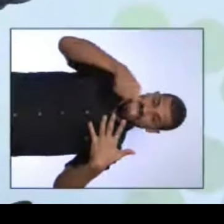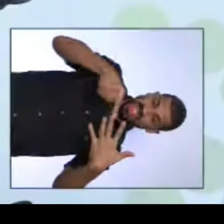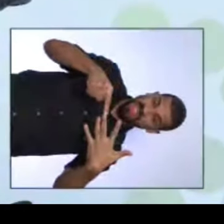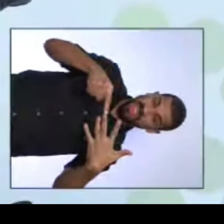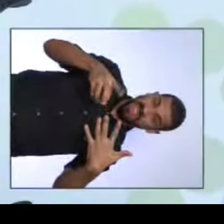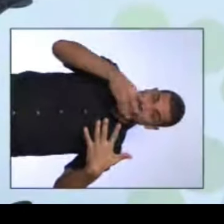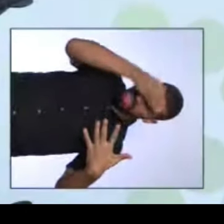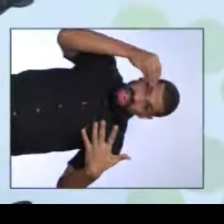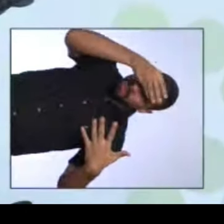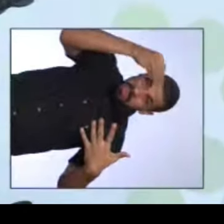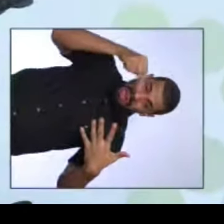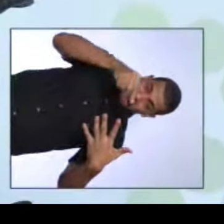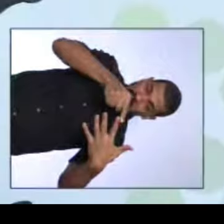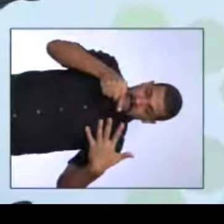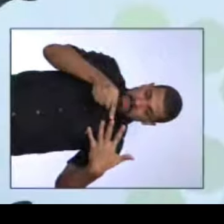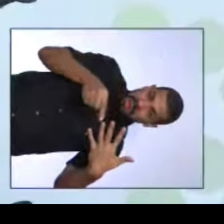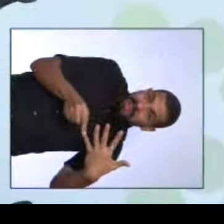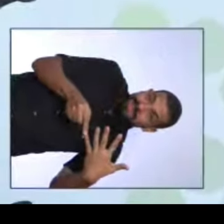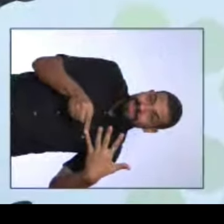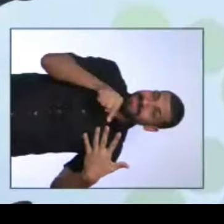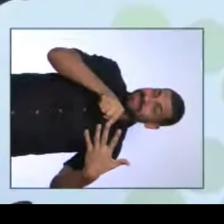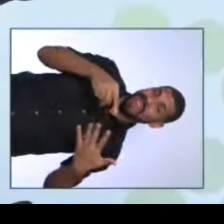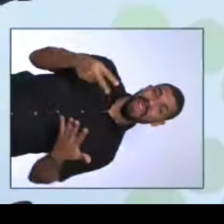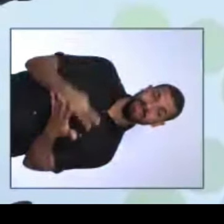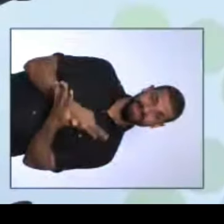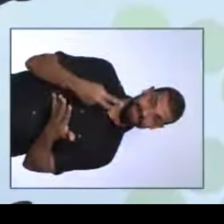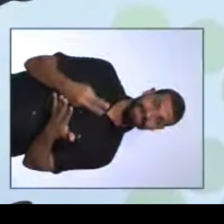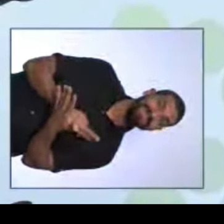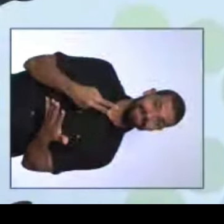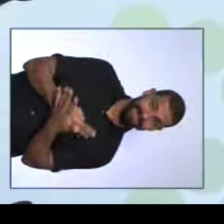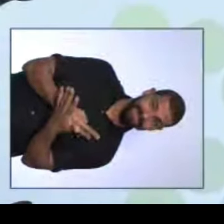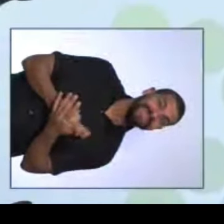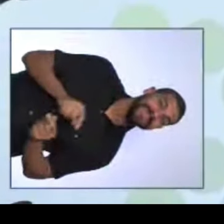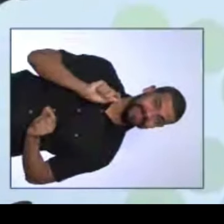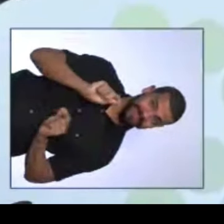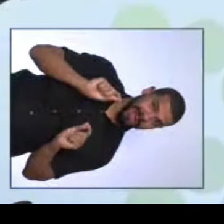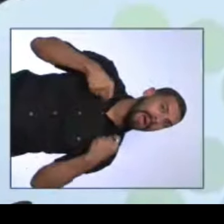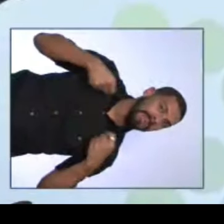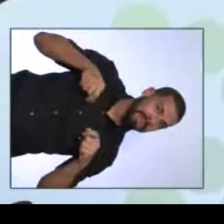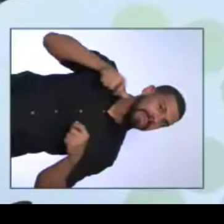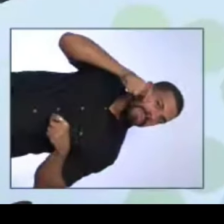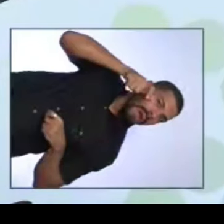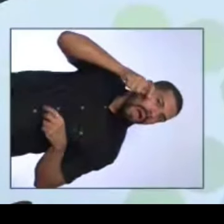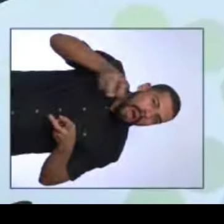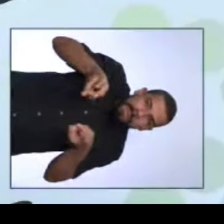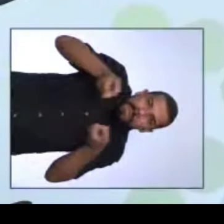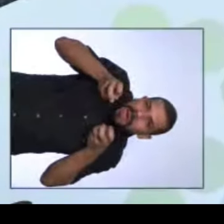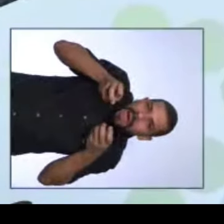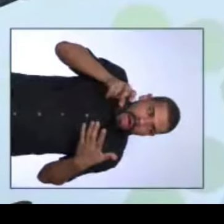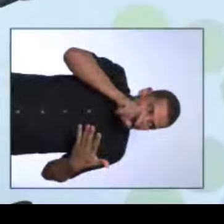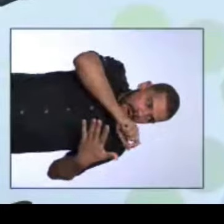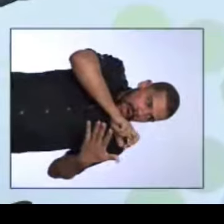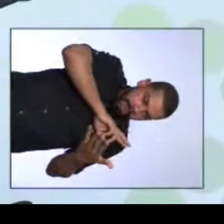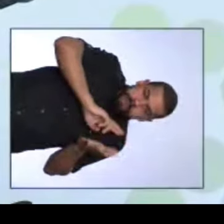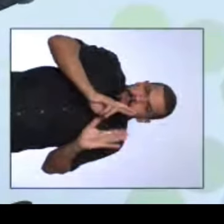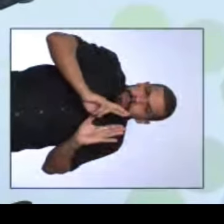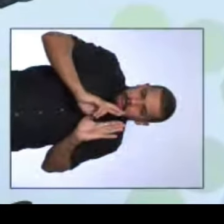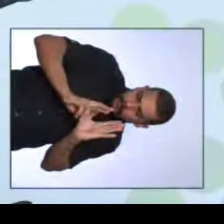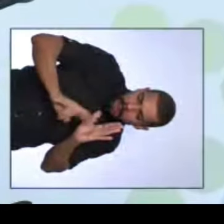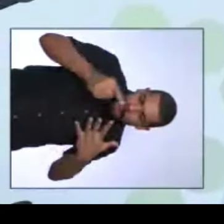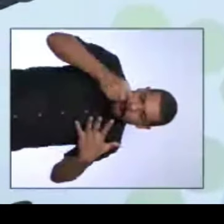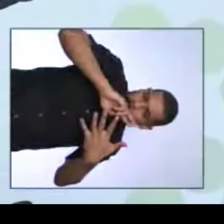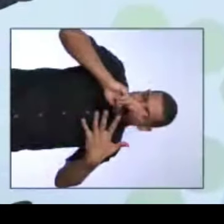e temos um problema de informação. Então, nós podemos escolher o nosso jornal de preferência a partir do momento que nós vemos que ele responde a essas perguntas.